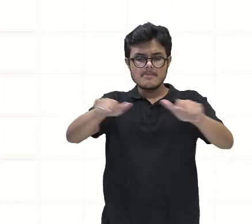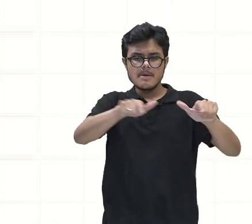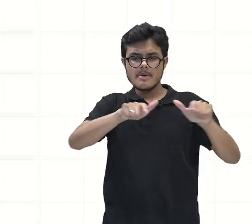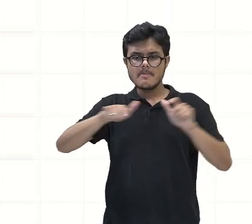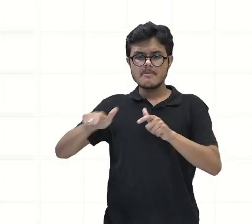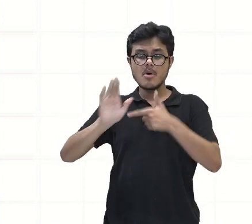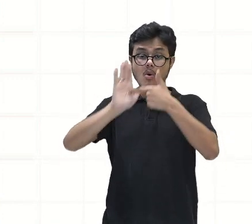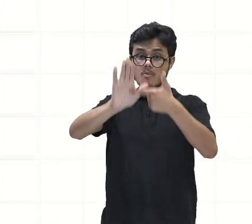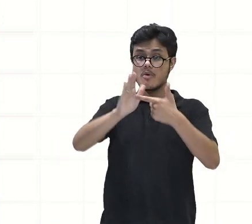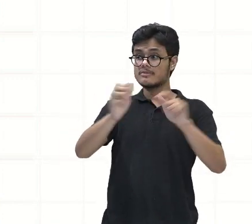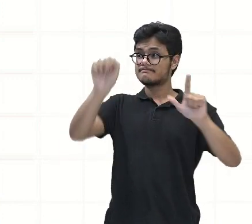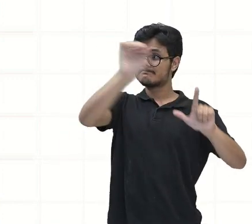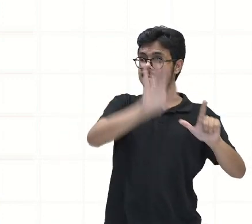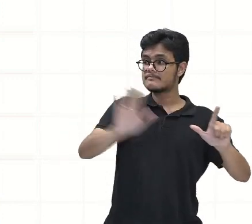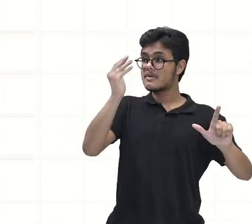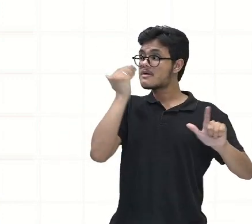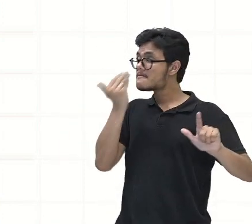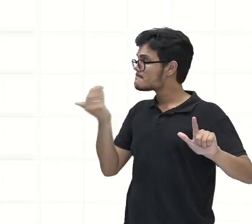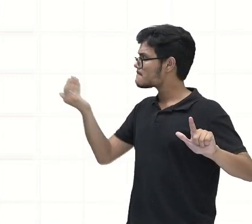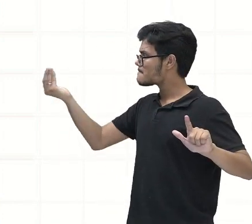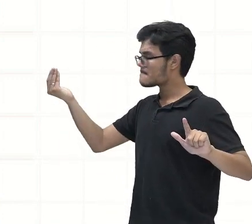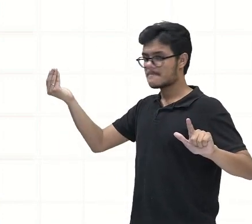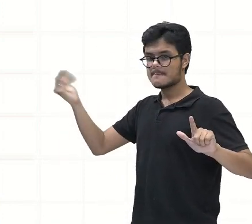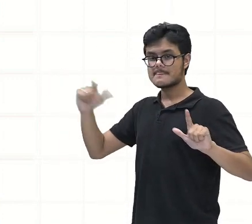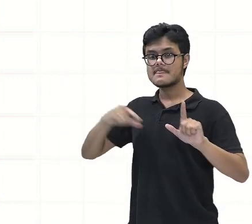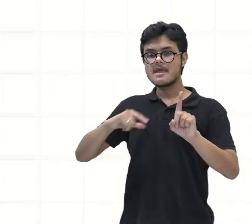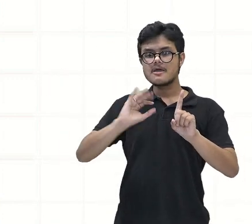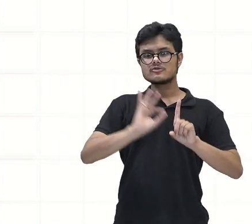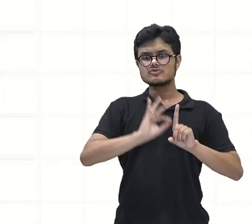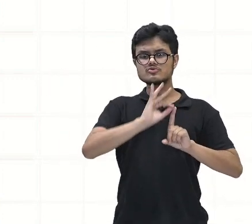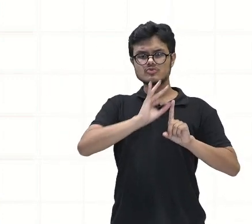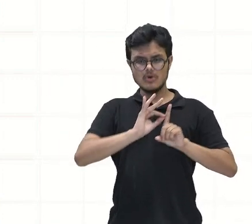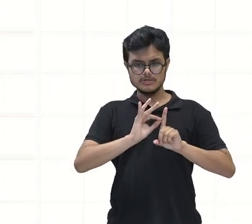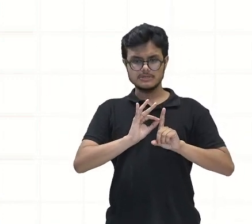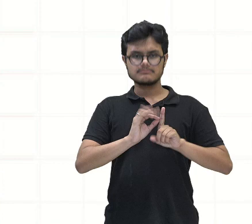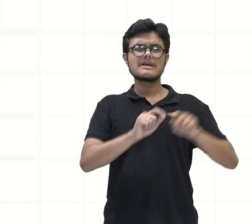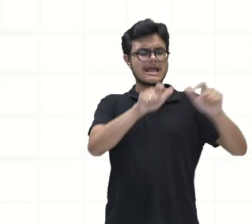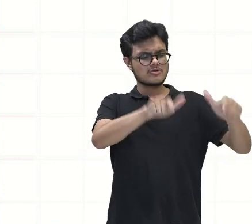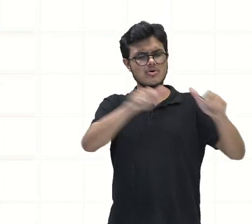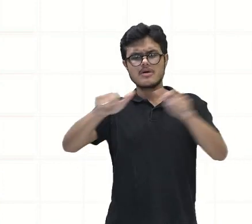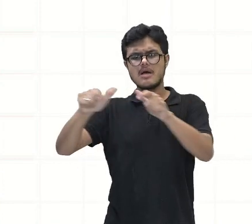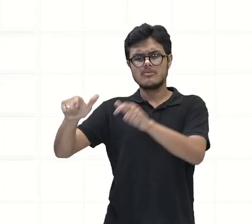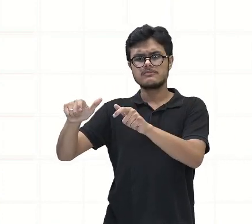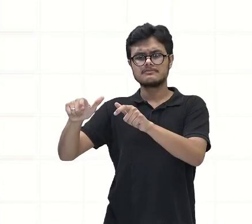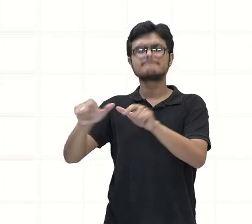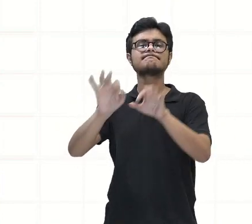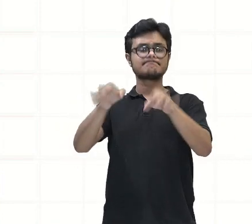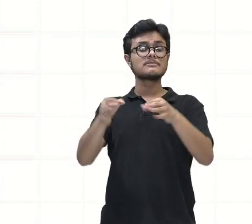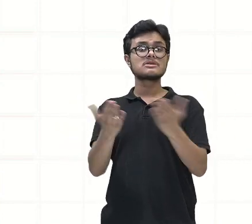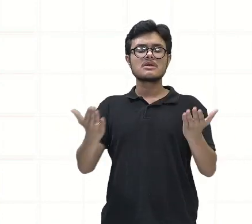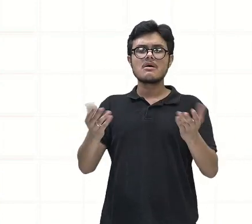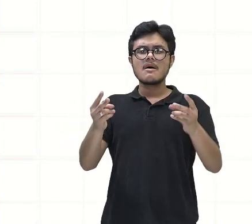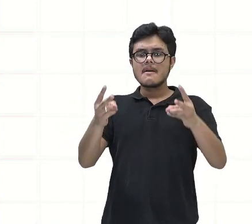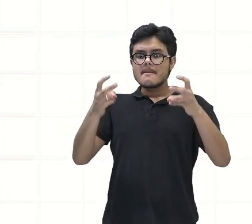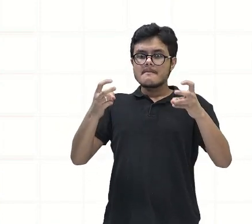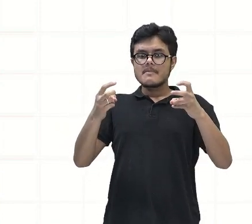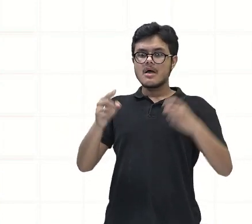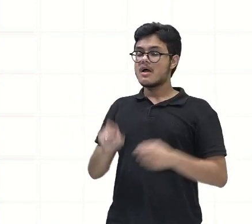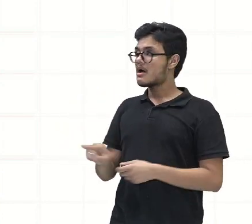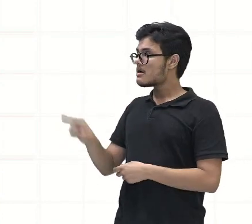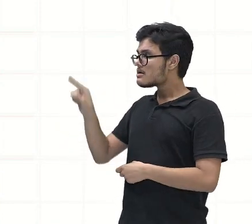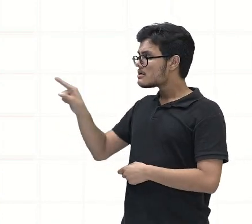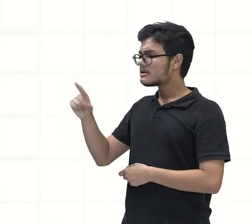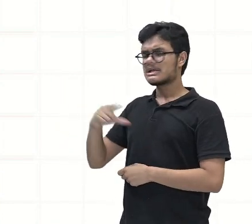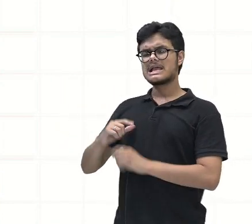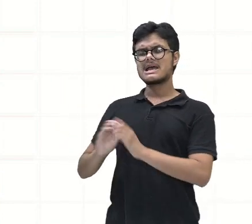e e de soja por hectare E aí a gente é importante nós observarmos a